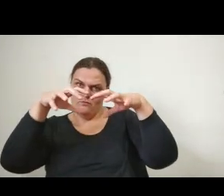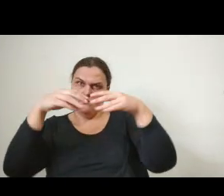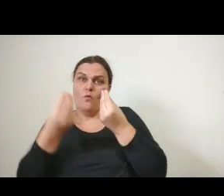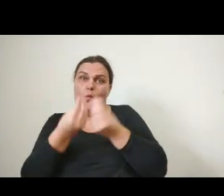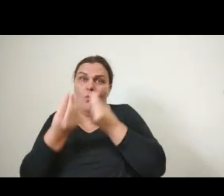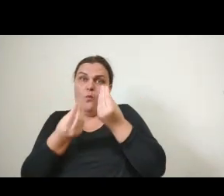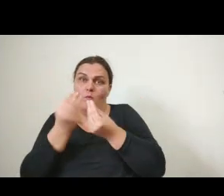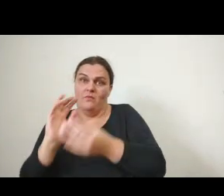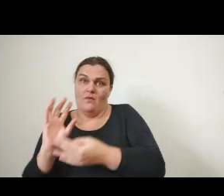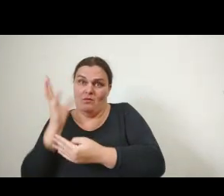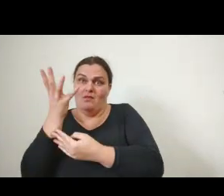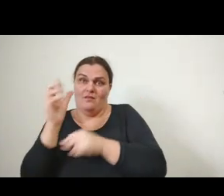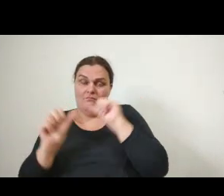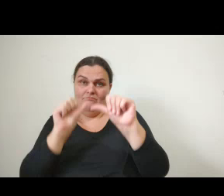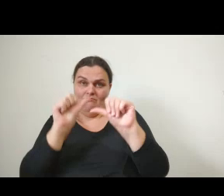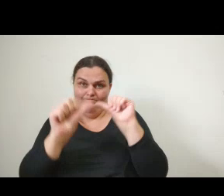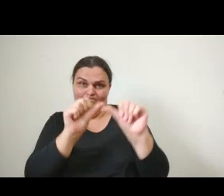né,